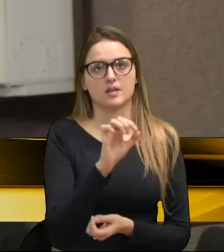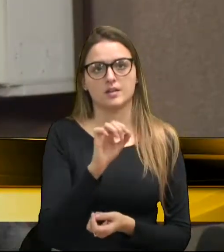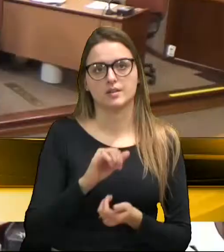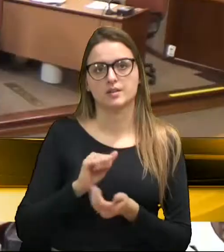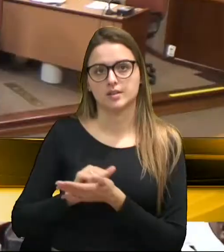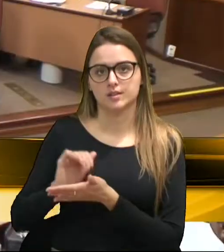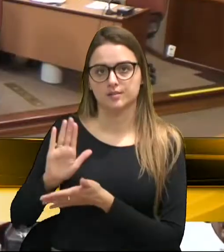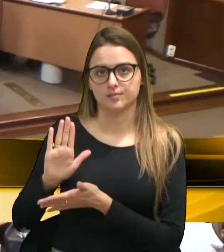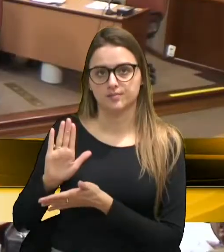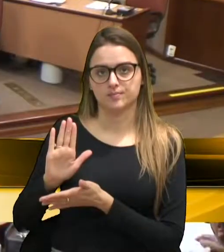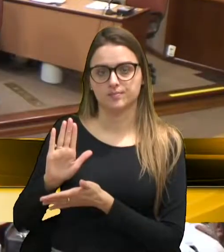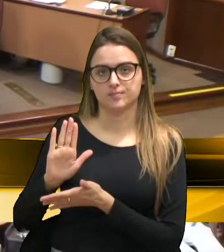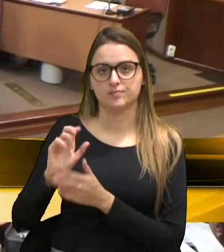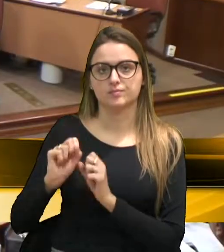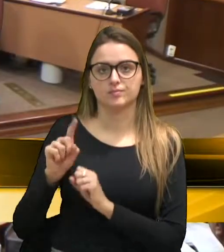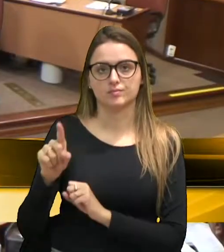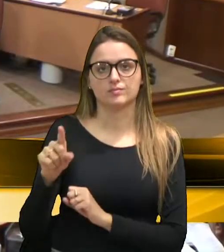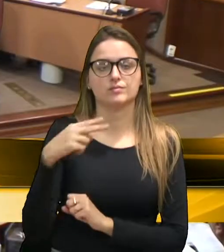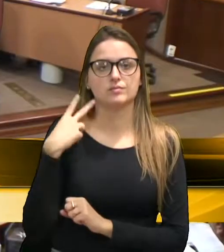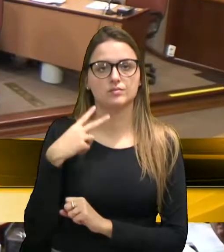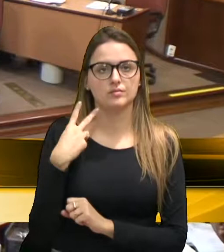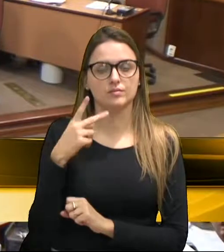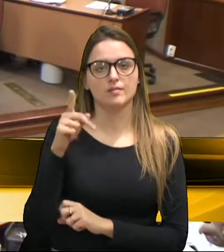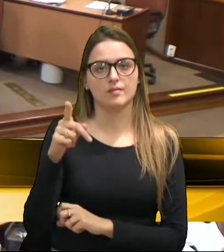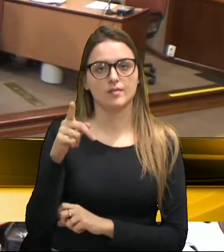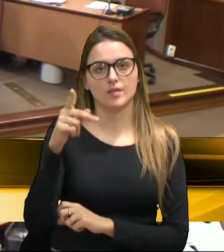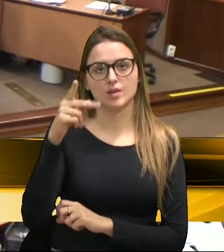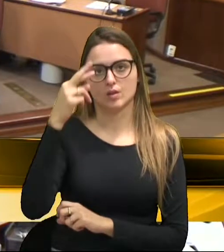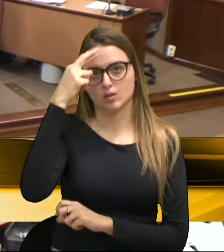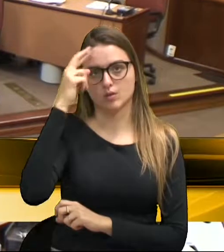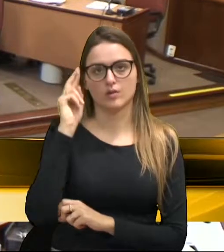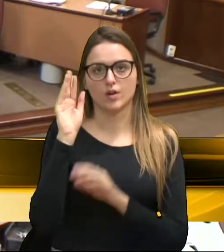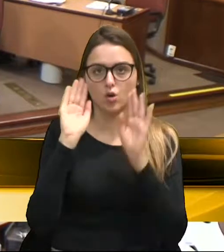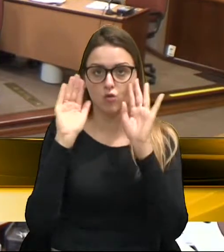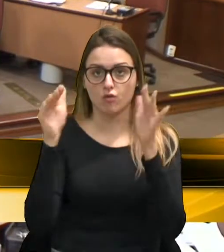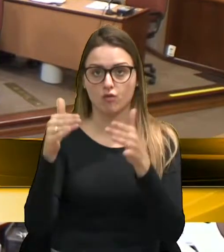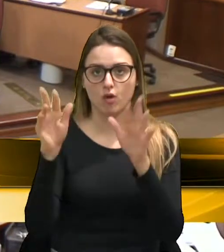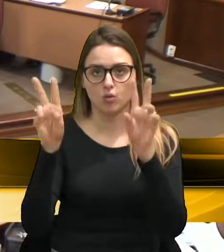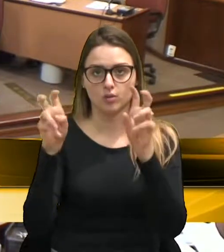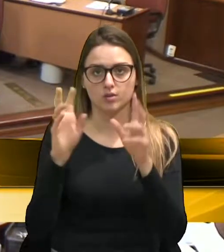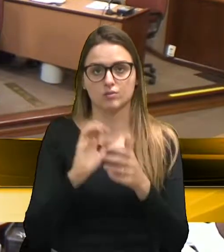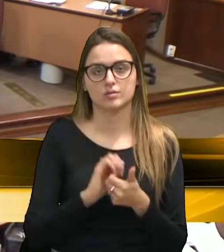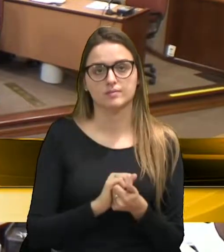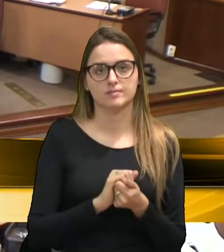de ordem, presidente. Questão de ordem, vereador. Que o vereador se mantenha na matéria, por favor.